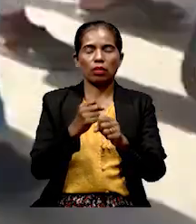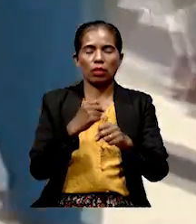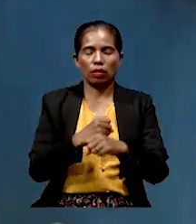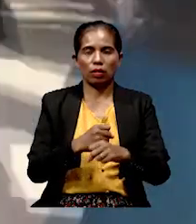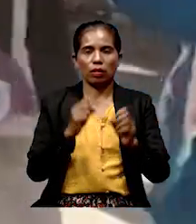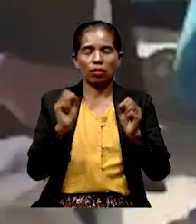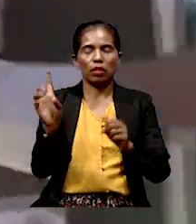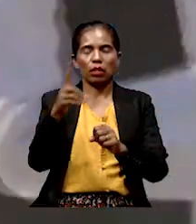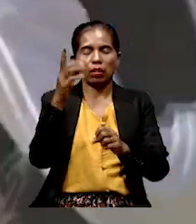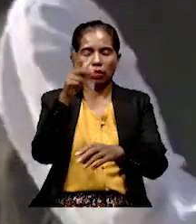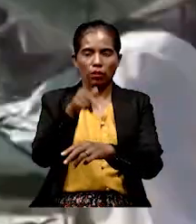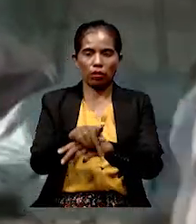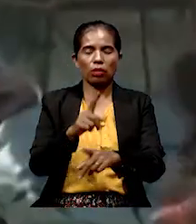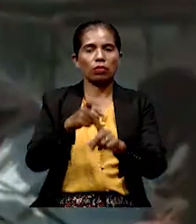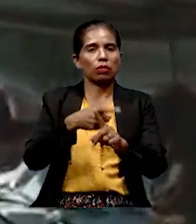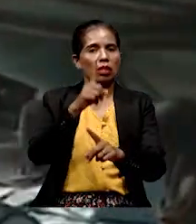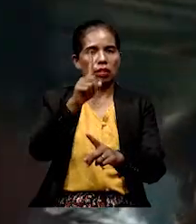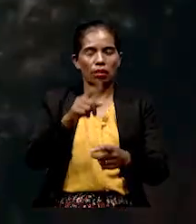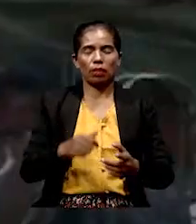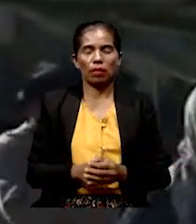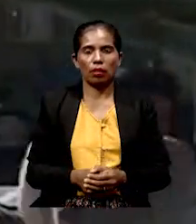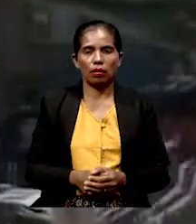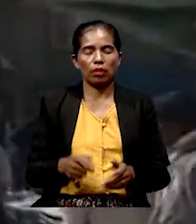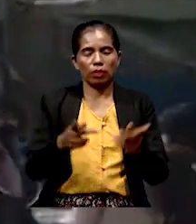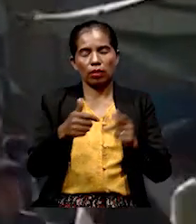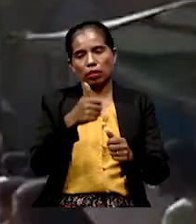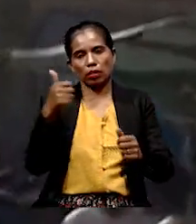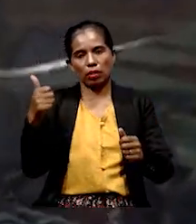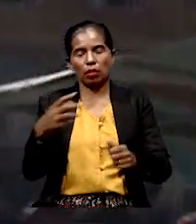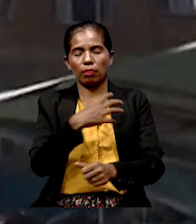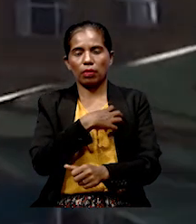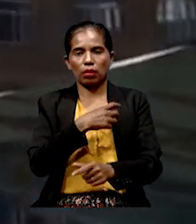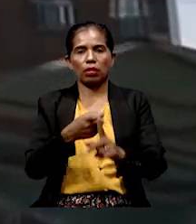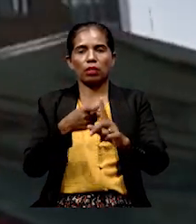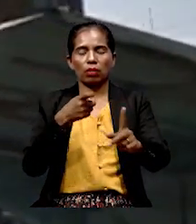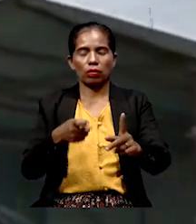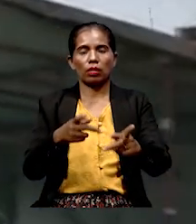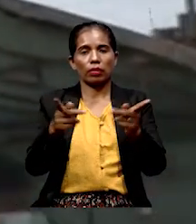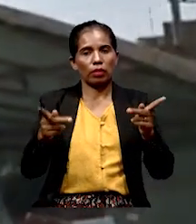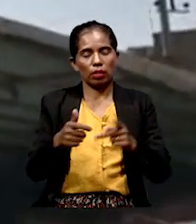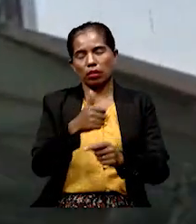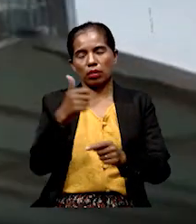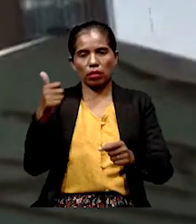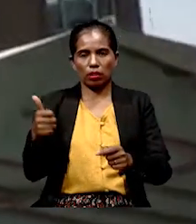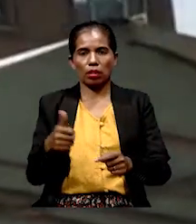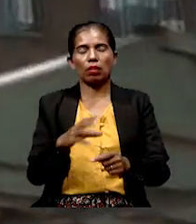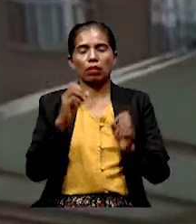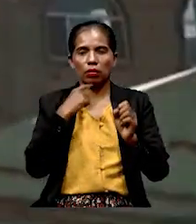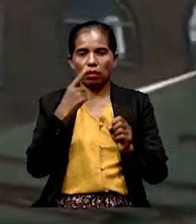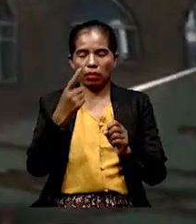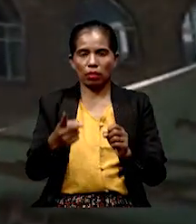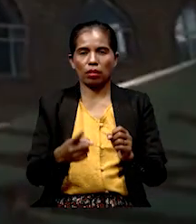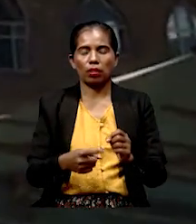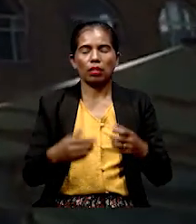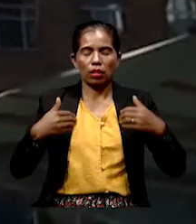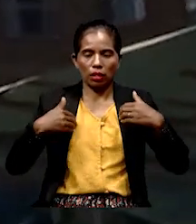Deder Tokalan durante Fulan Ida. E a parte selo porta-voz polícia russi província Balk, Asif Waziri acrescenta,